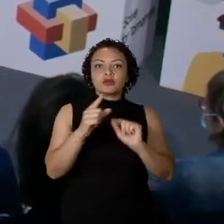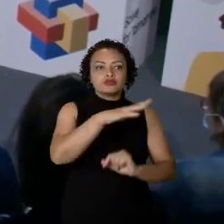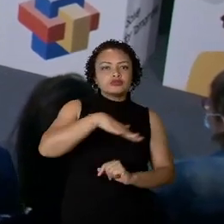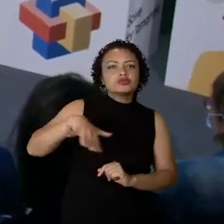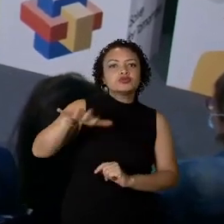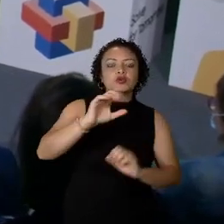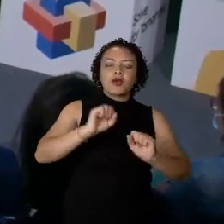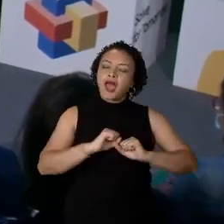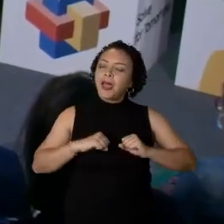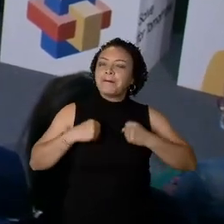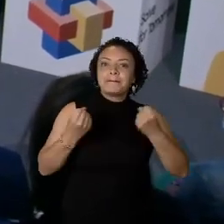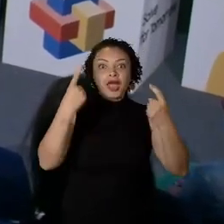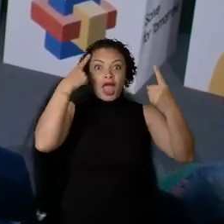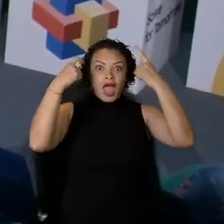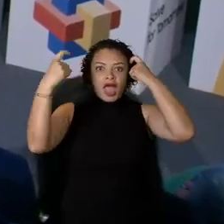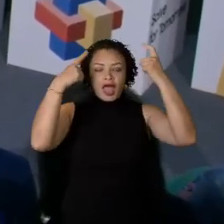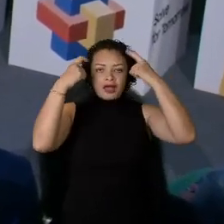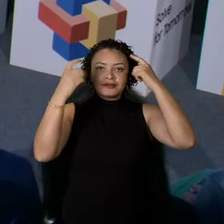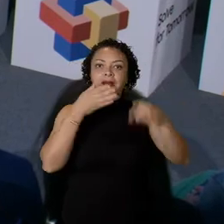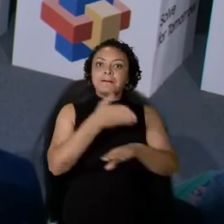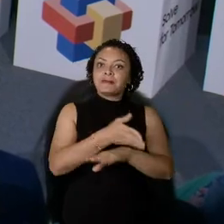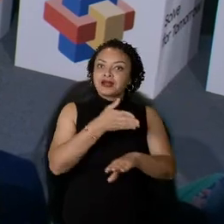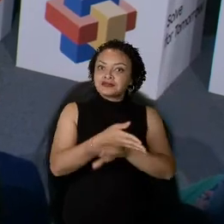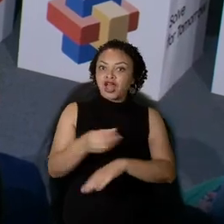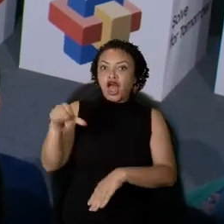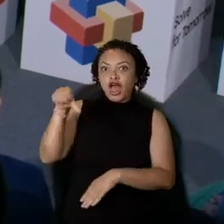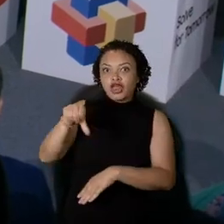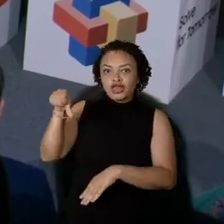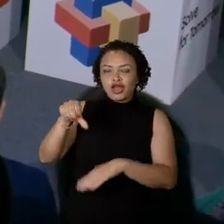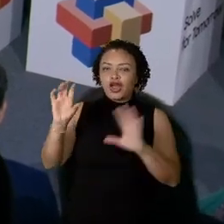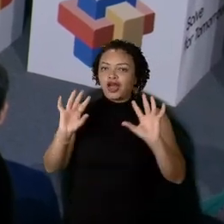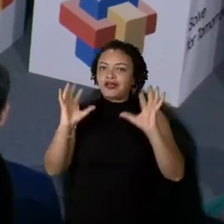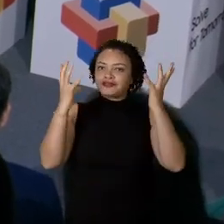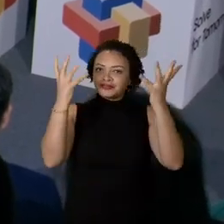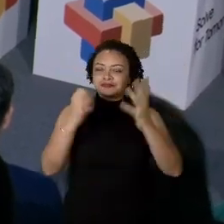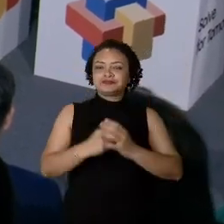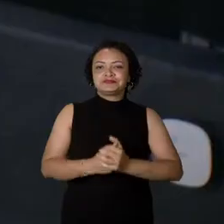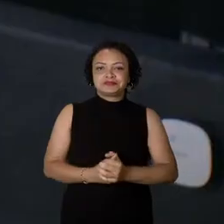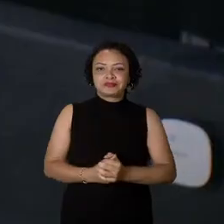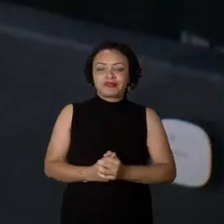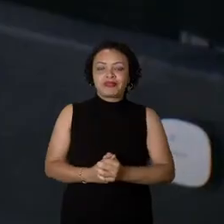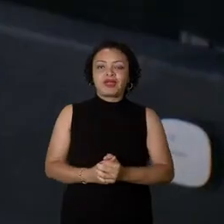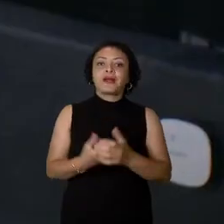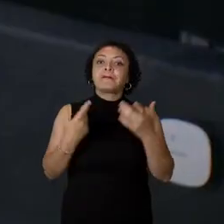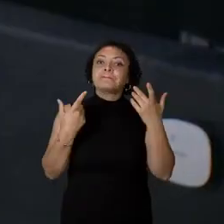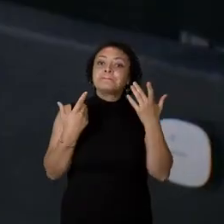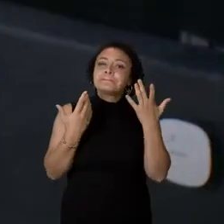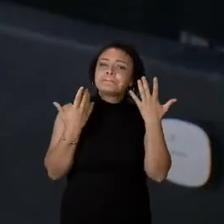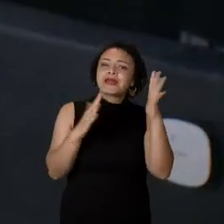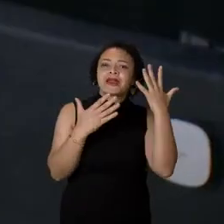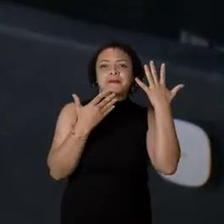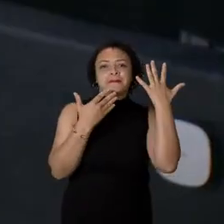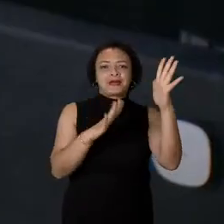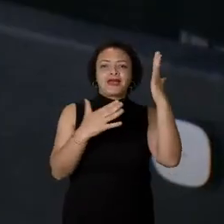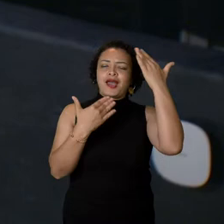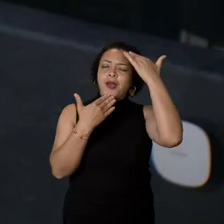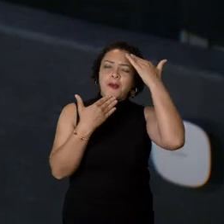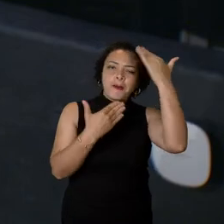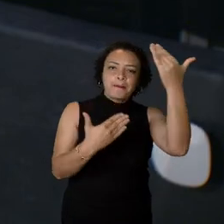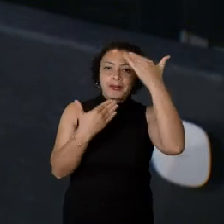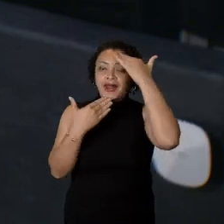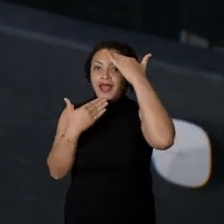criatividade, participaram da 9ª edição do Soul for Tomorrow Brasil. Em especial, parabéns e meu muito obrigada às